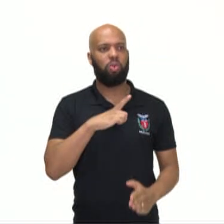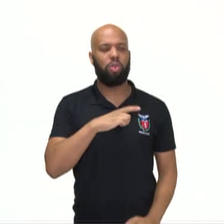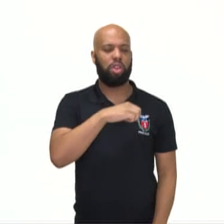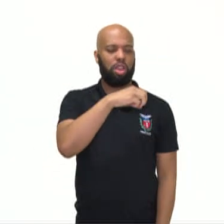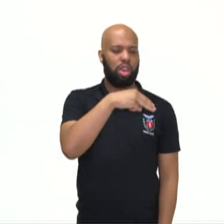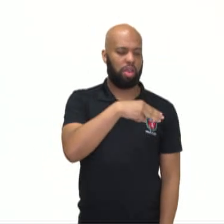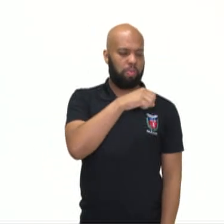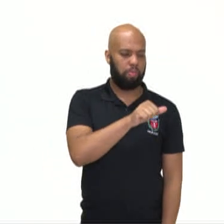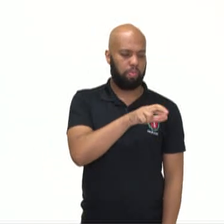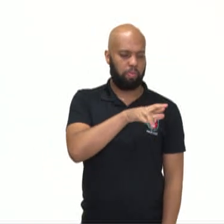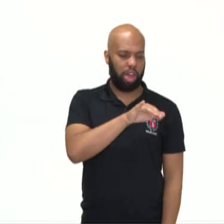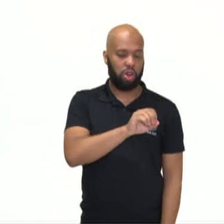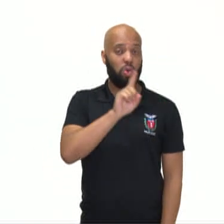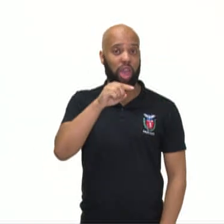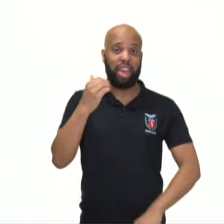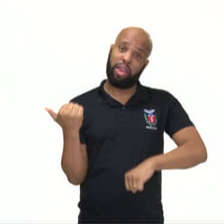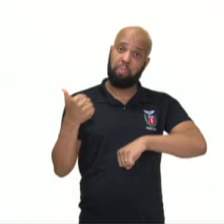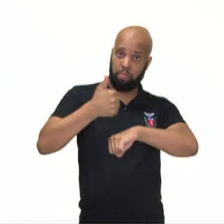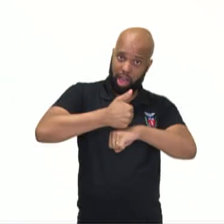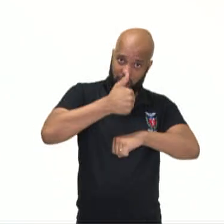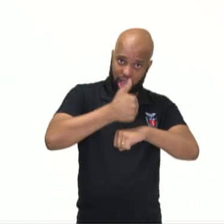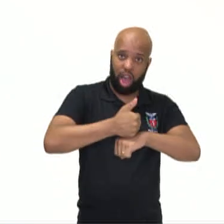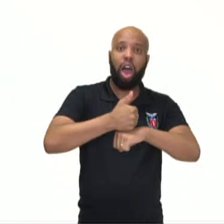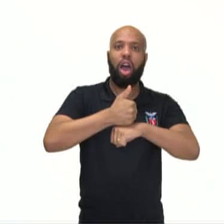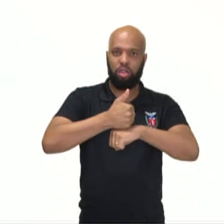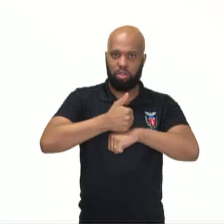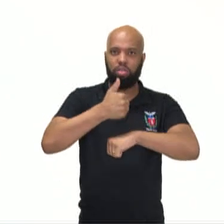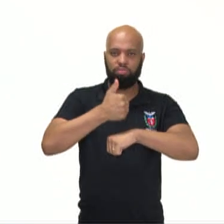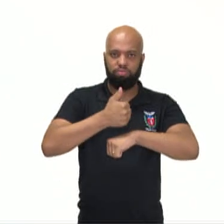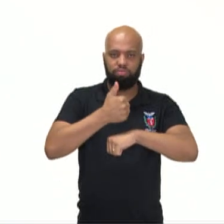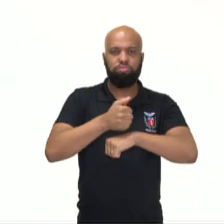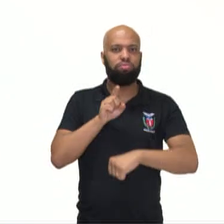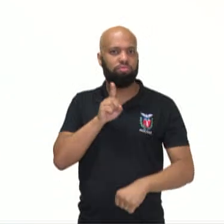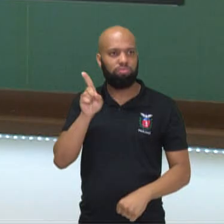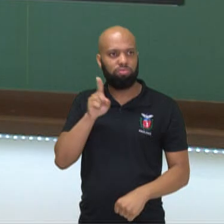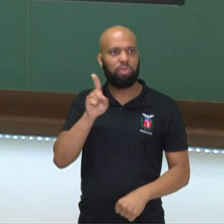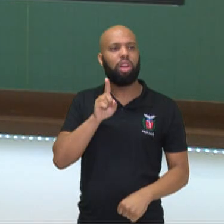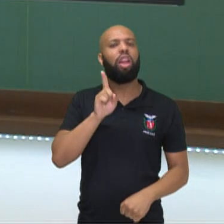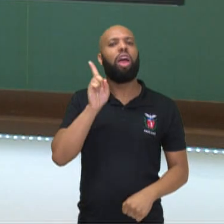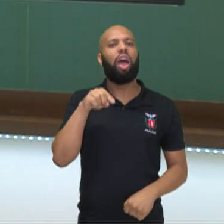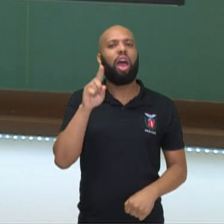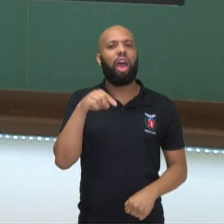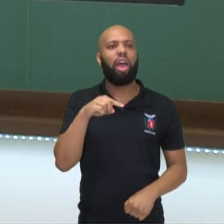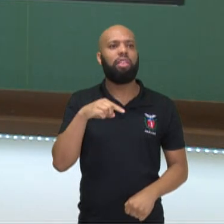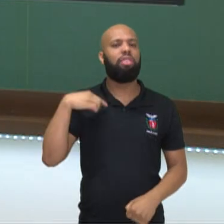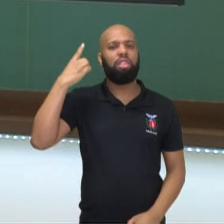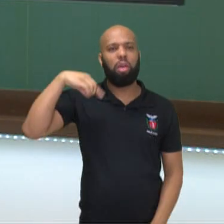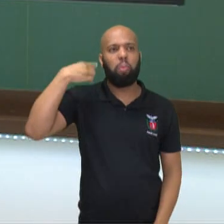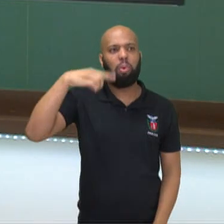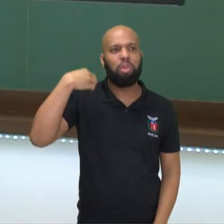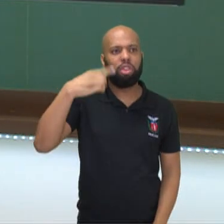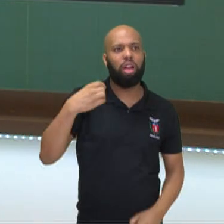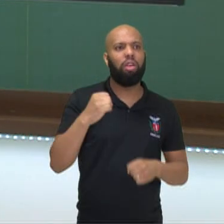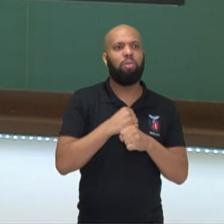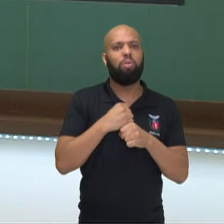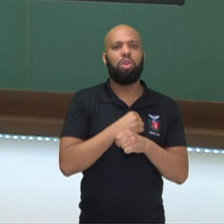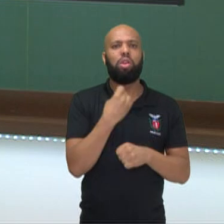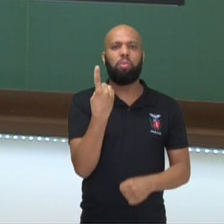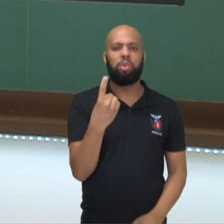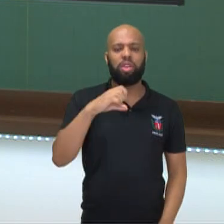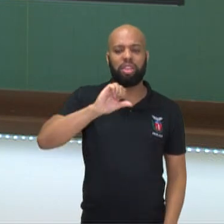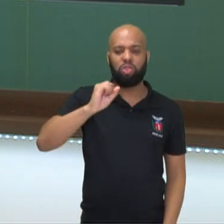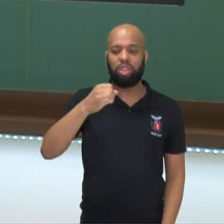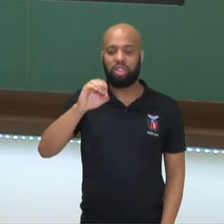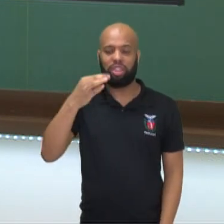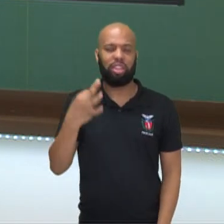o cacique Chavante Mário Juruna, que foi deputado federal na década de 1980